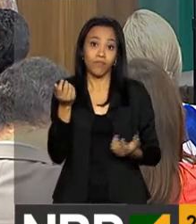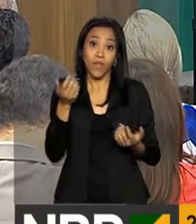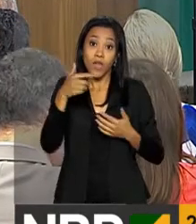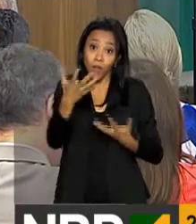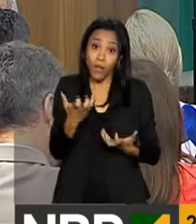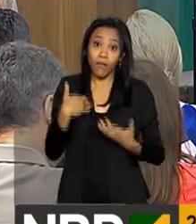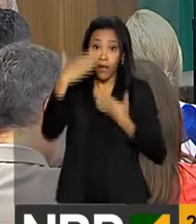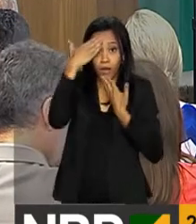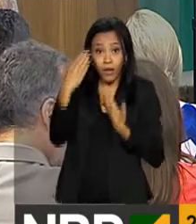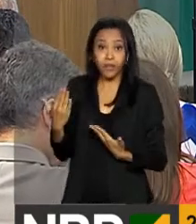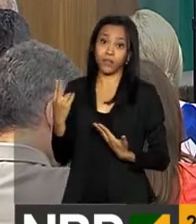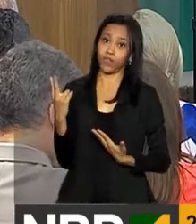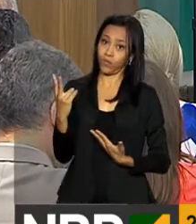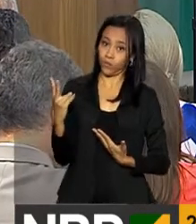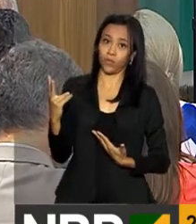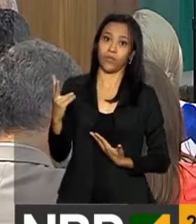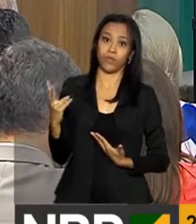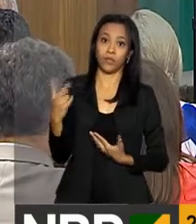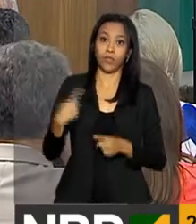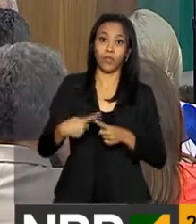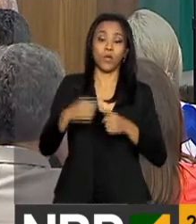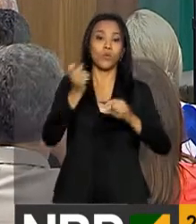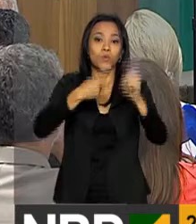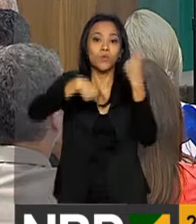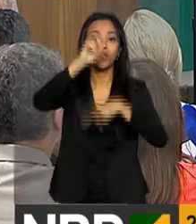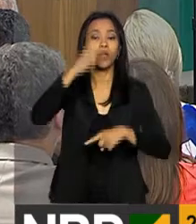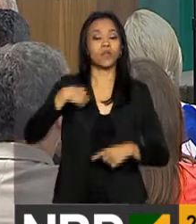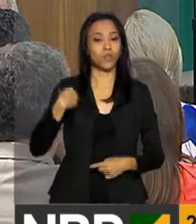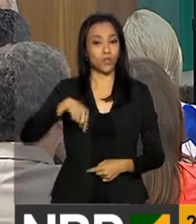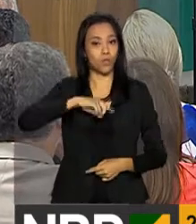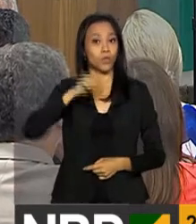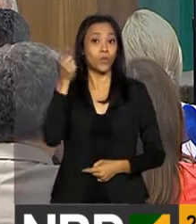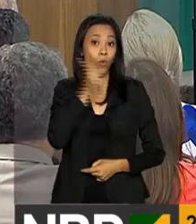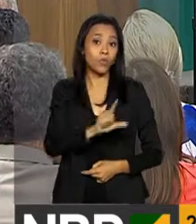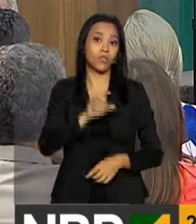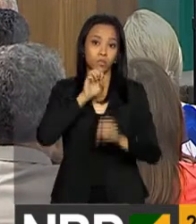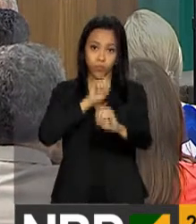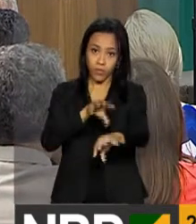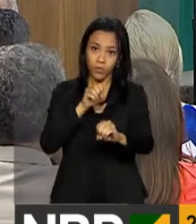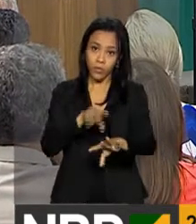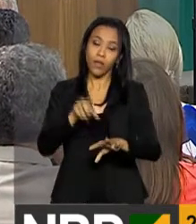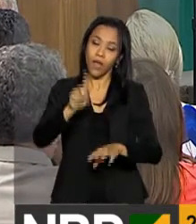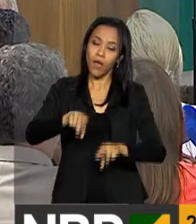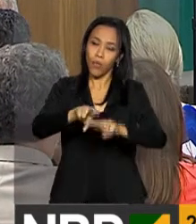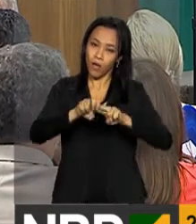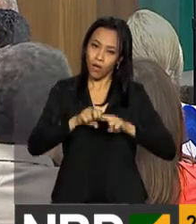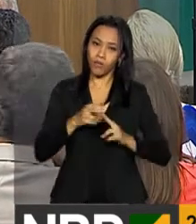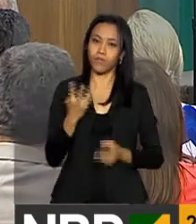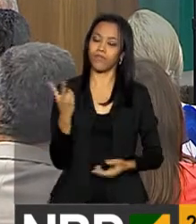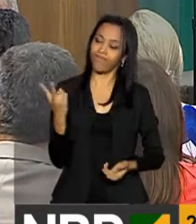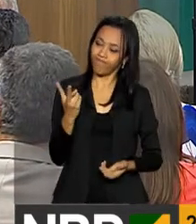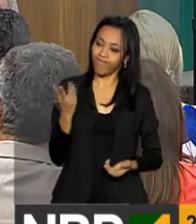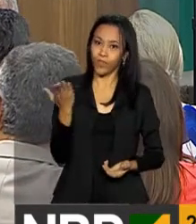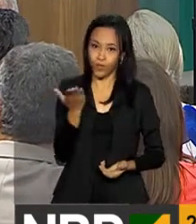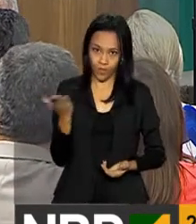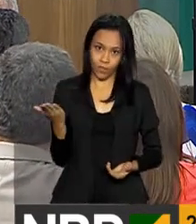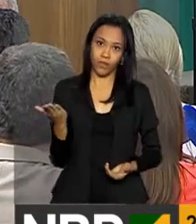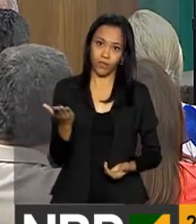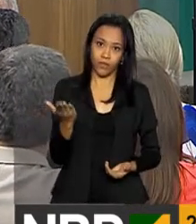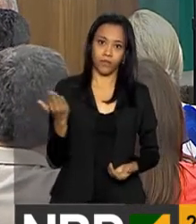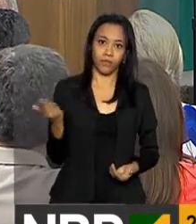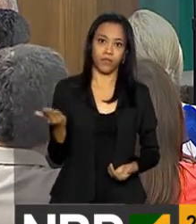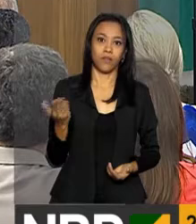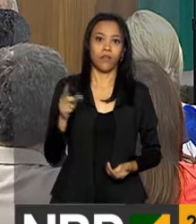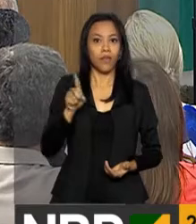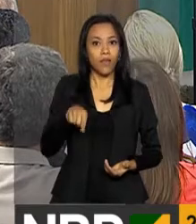agradecer a eles porque o sucesso que nós tivermos a educação deve ser todos os senhores e senhoras naturalmente que são